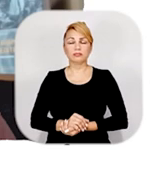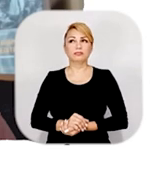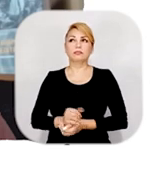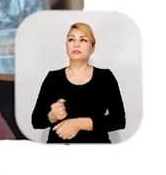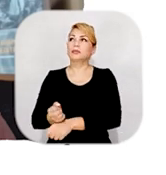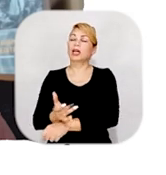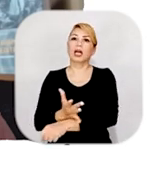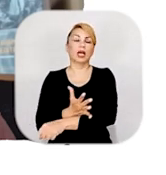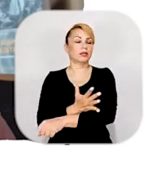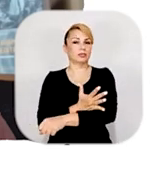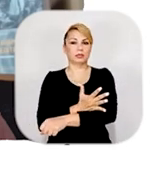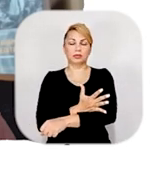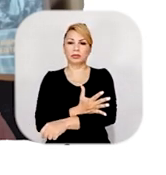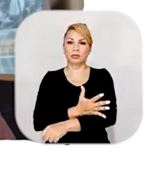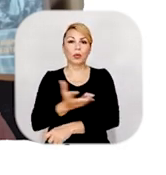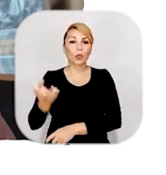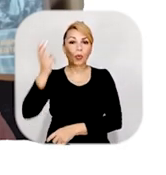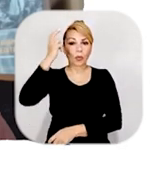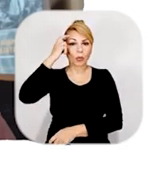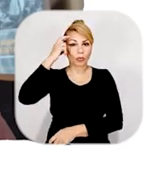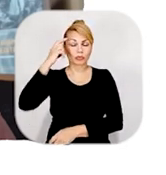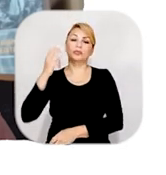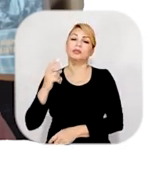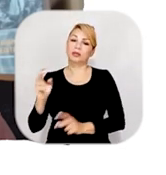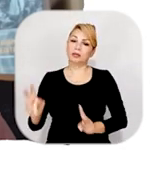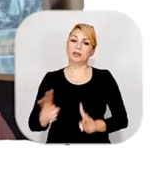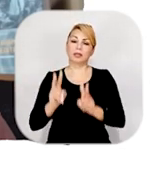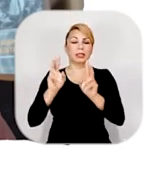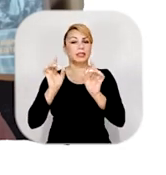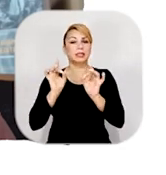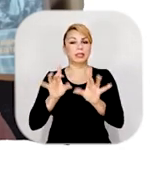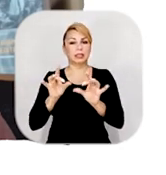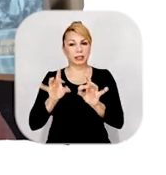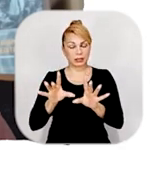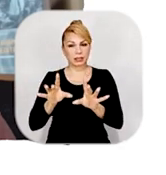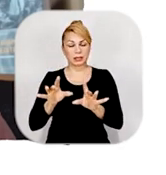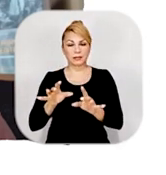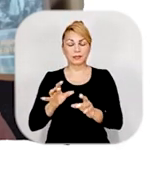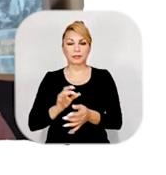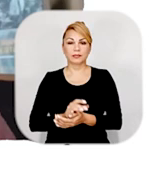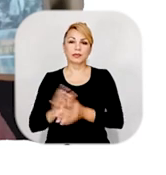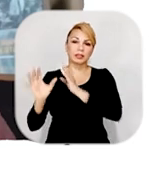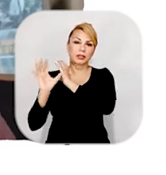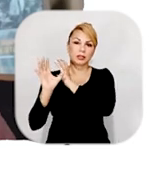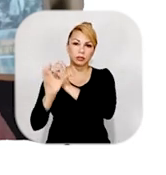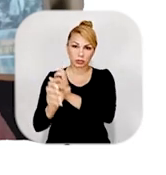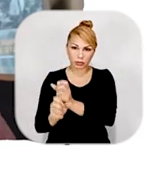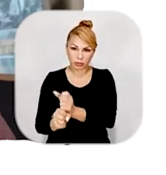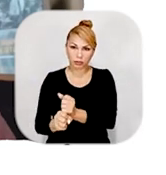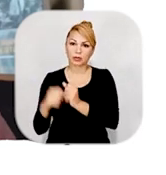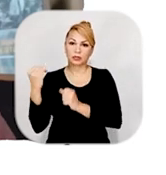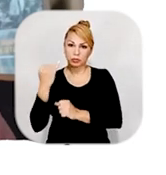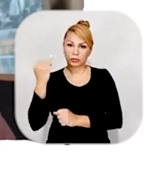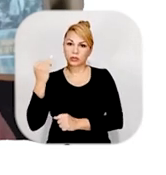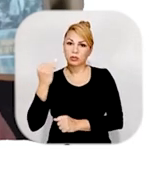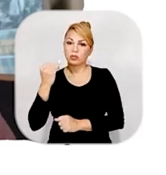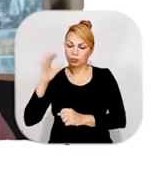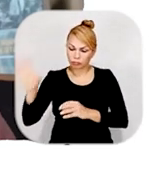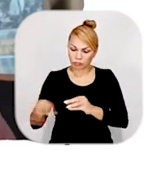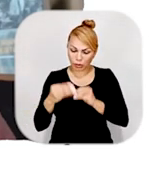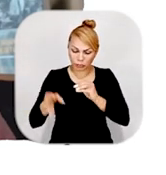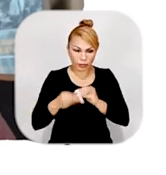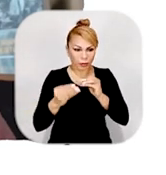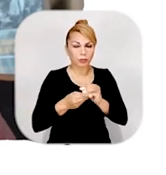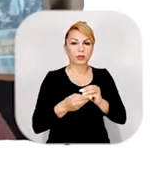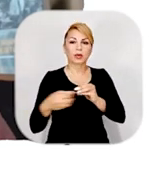emocional e cultural, especialmente... nas tentativas de revitalização ou de